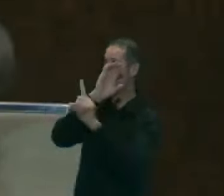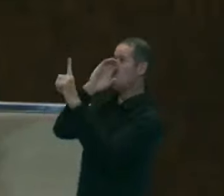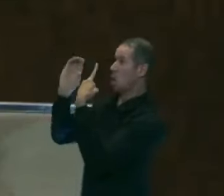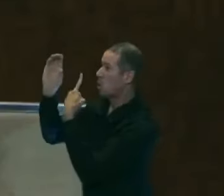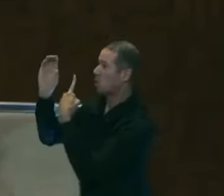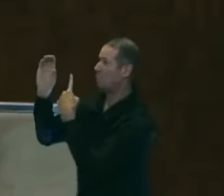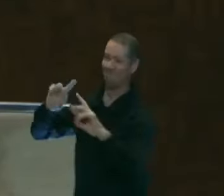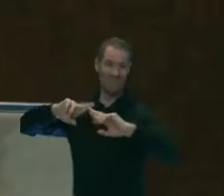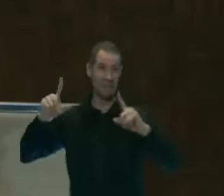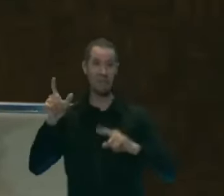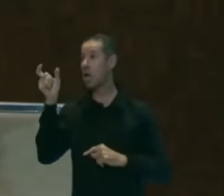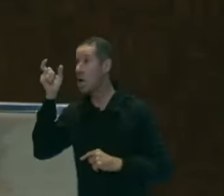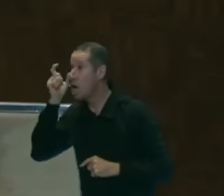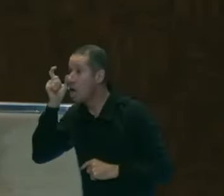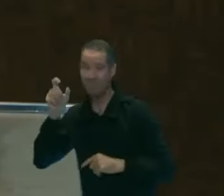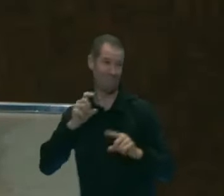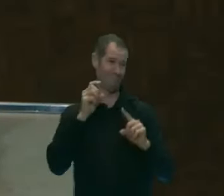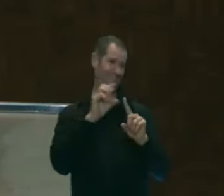assisto culto.